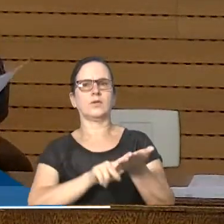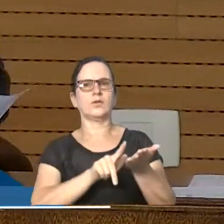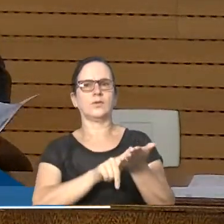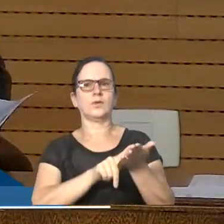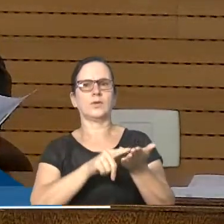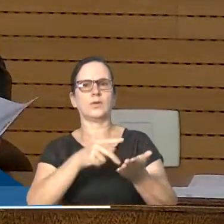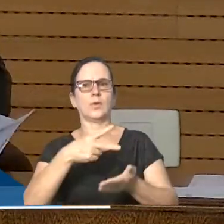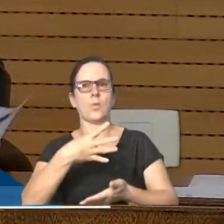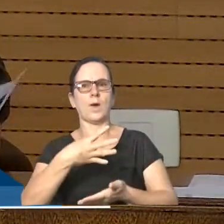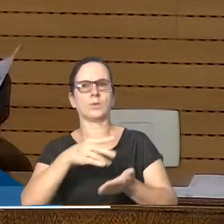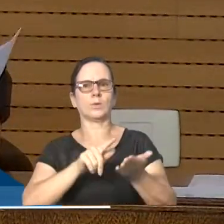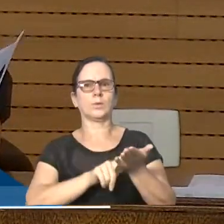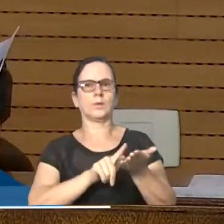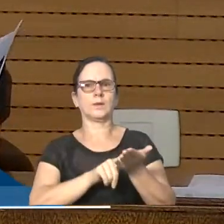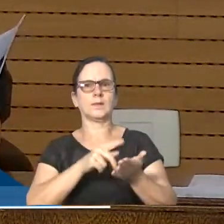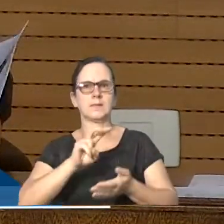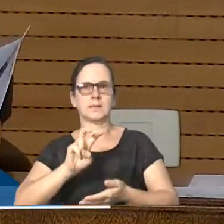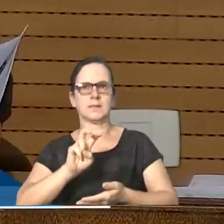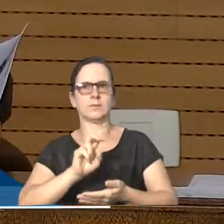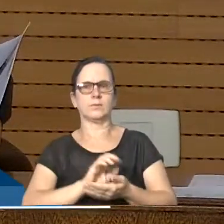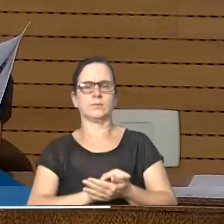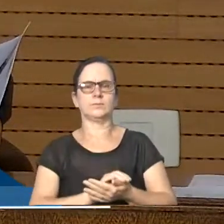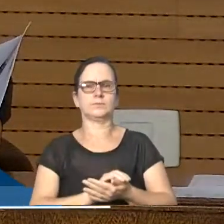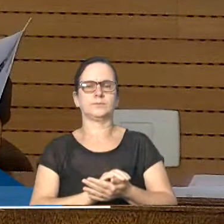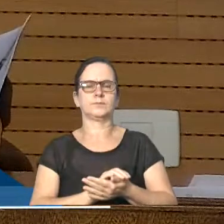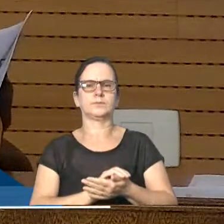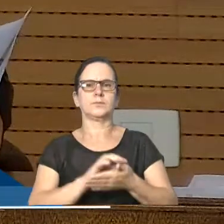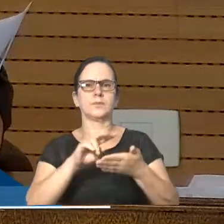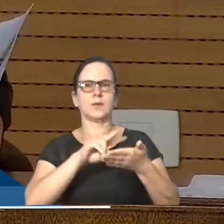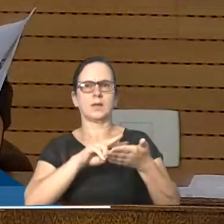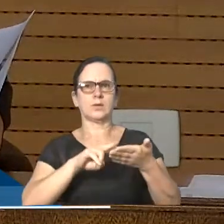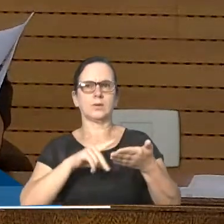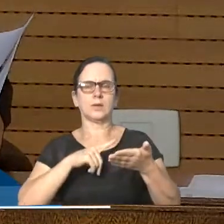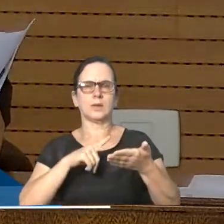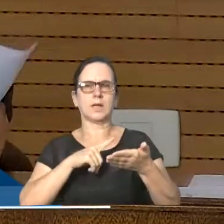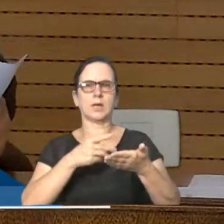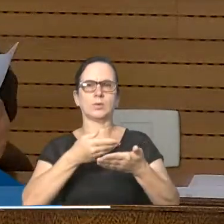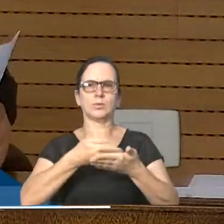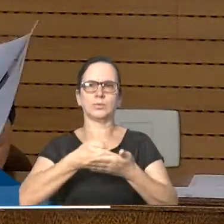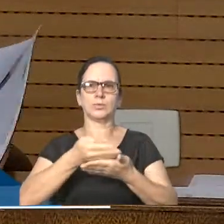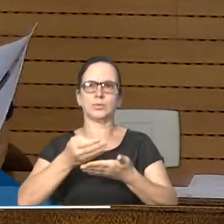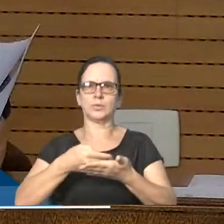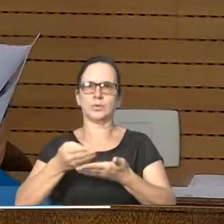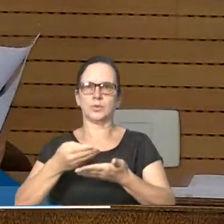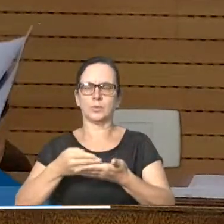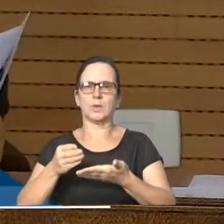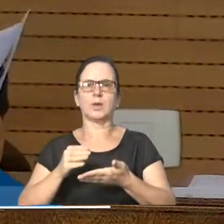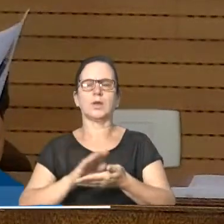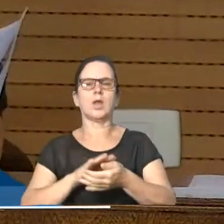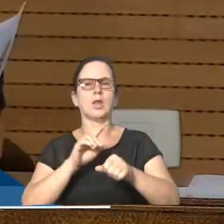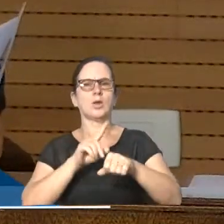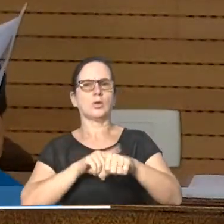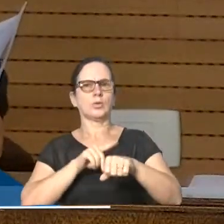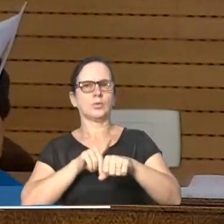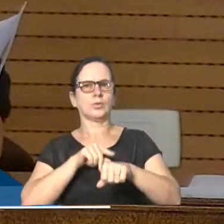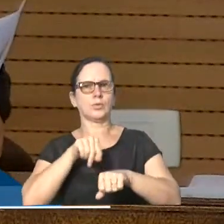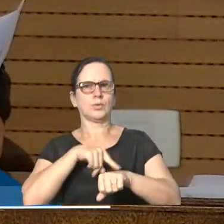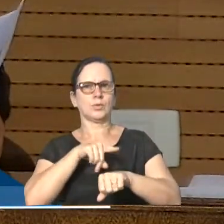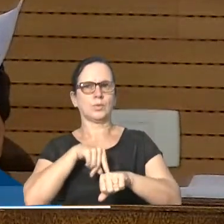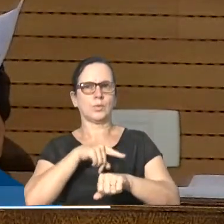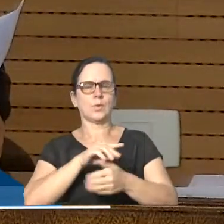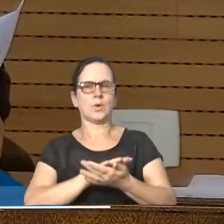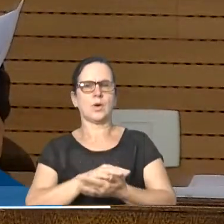breve relatório. A propositura consiste em dispor sobre a distribuição de honorários advocatícios a título